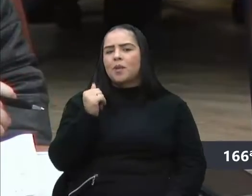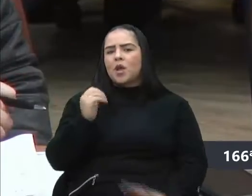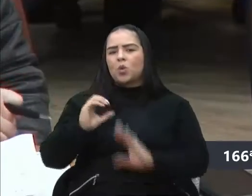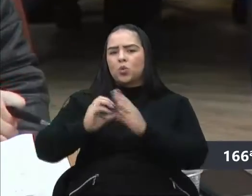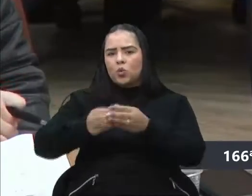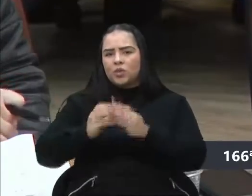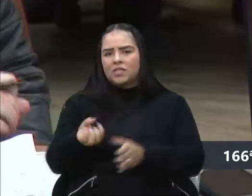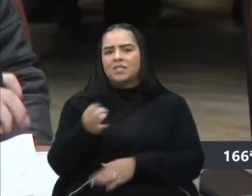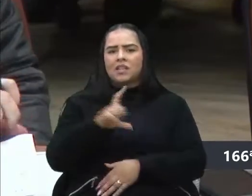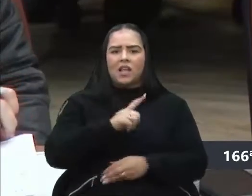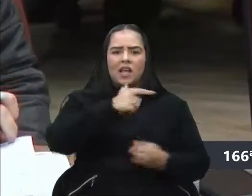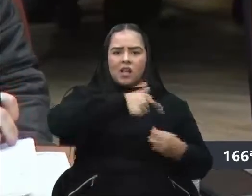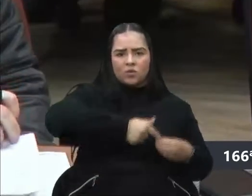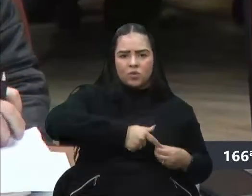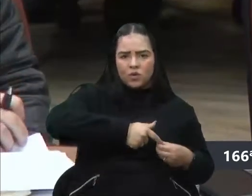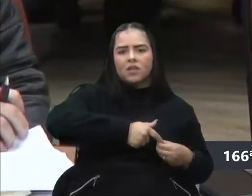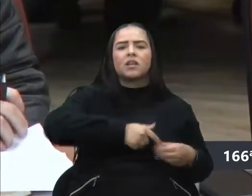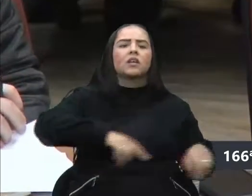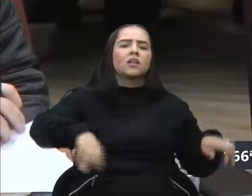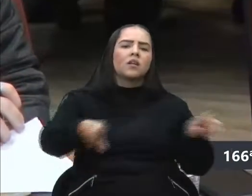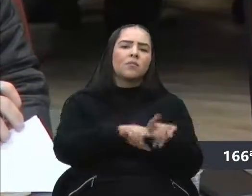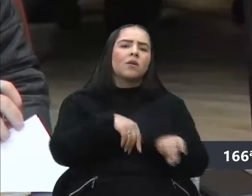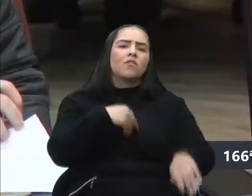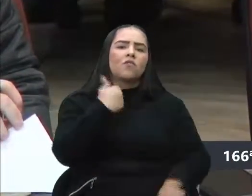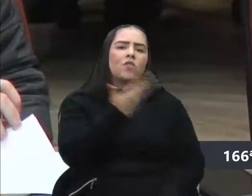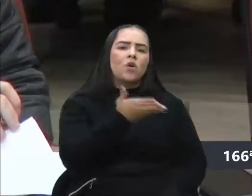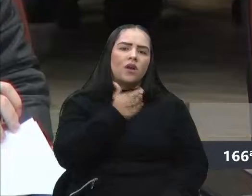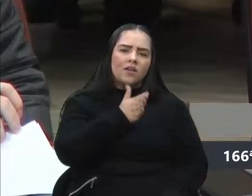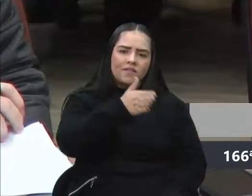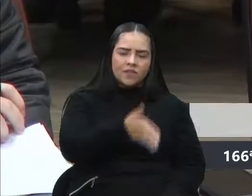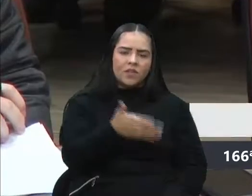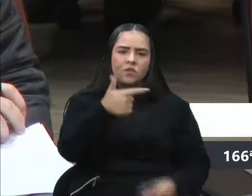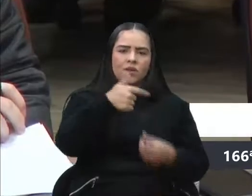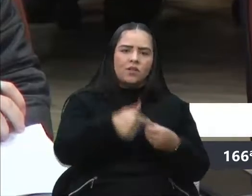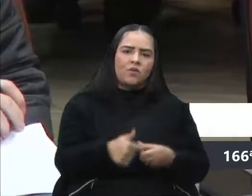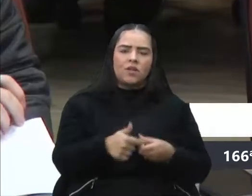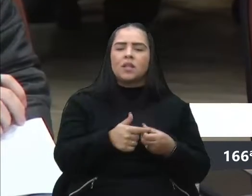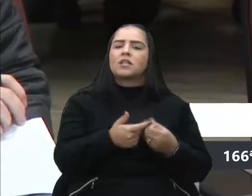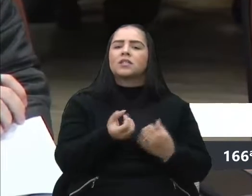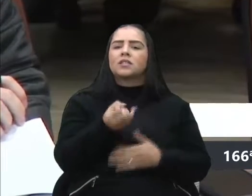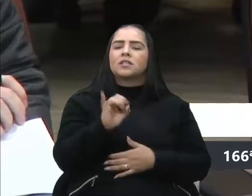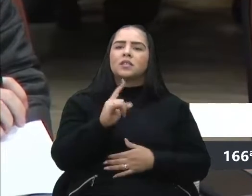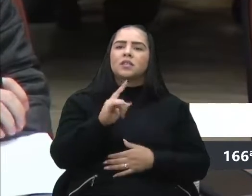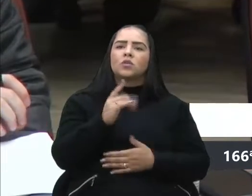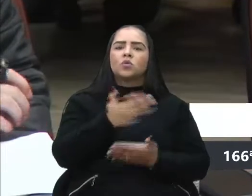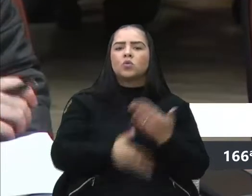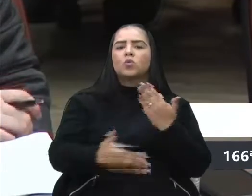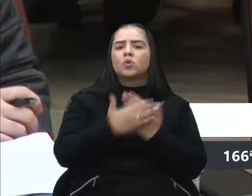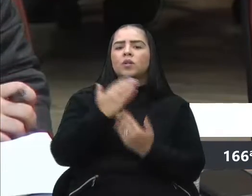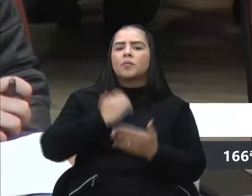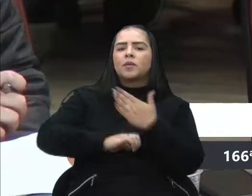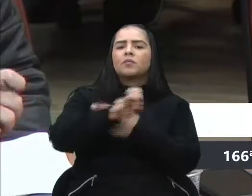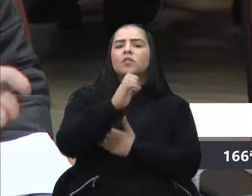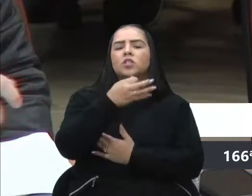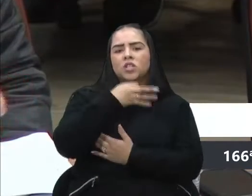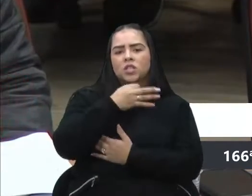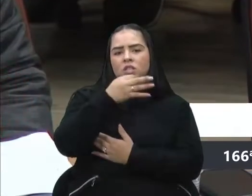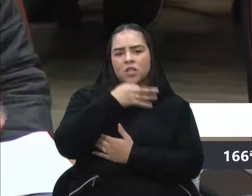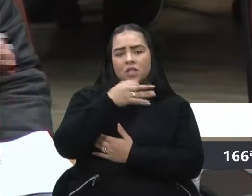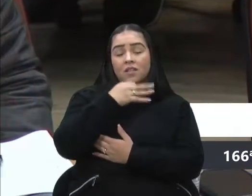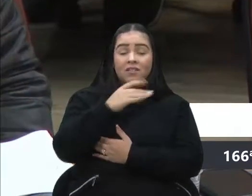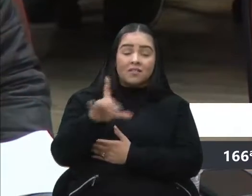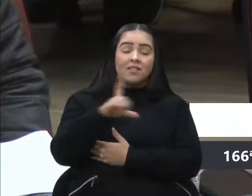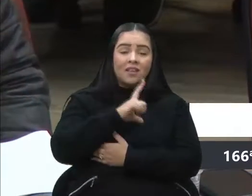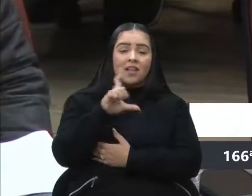posto de combustível, quando as pessoas de fora estiverem aqui vindo abastecer o carro, e todos os nossos empreendimentos de Caxias do Sul